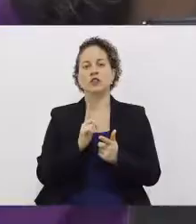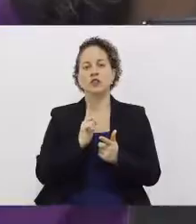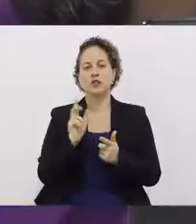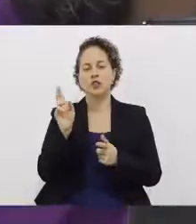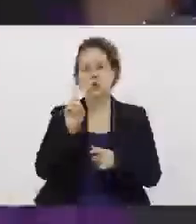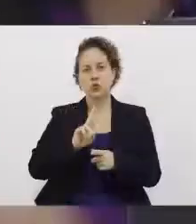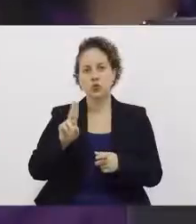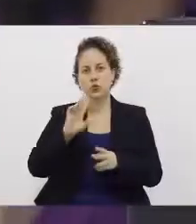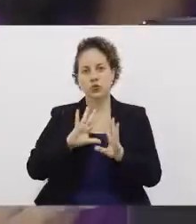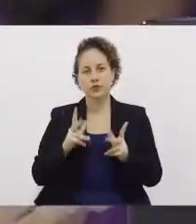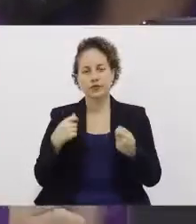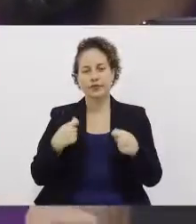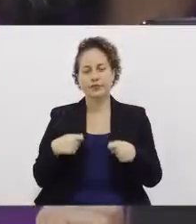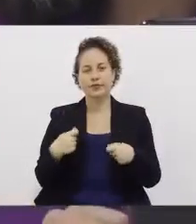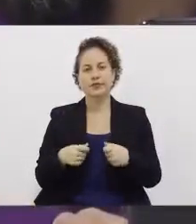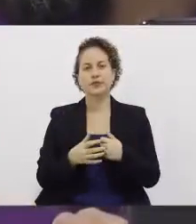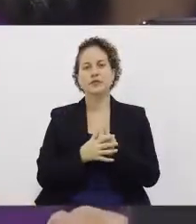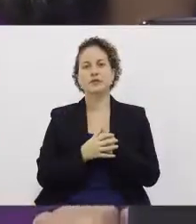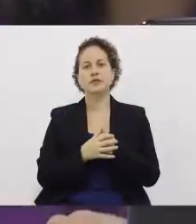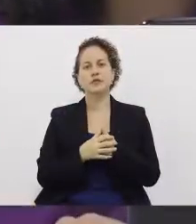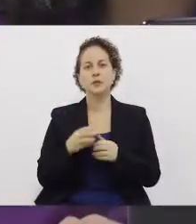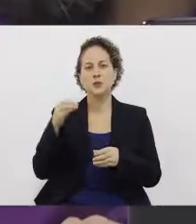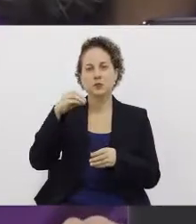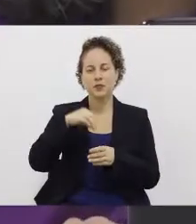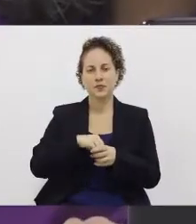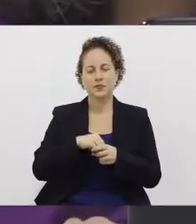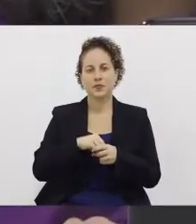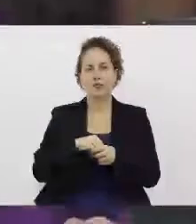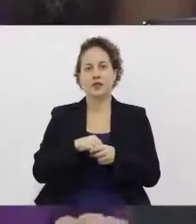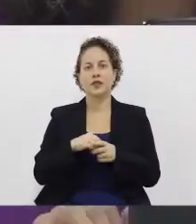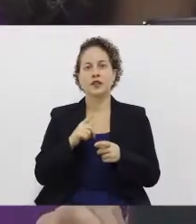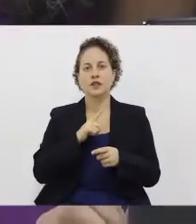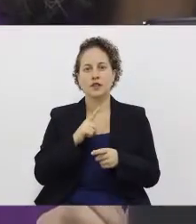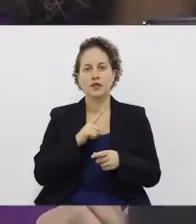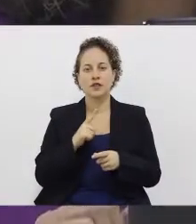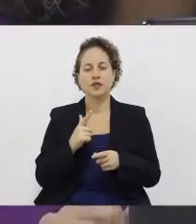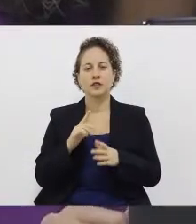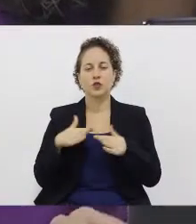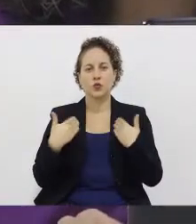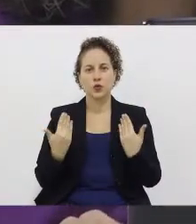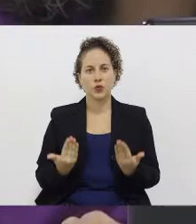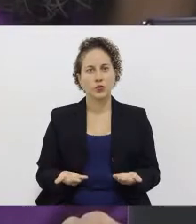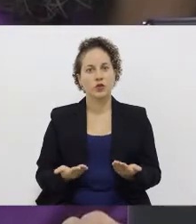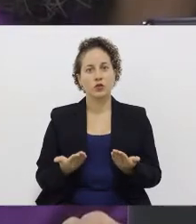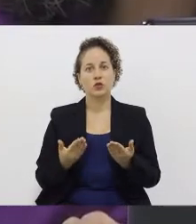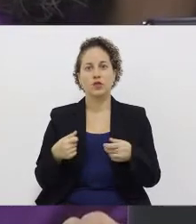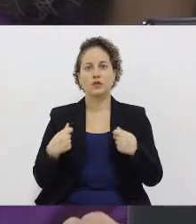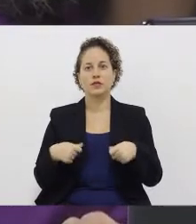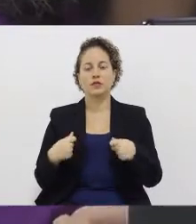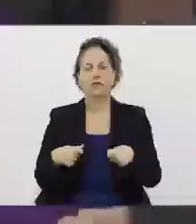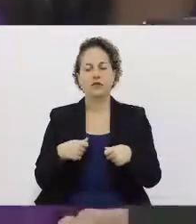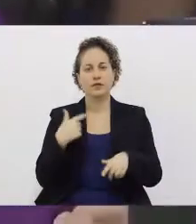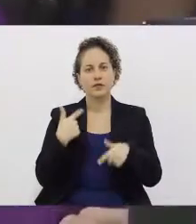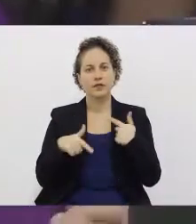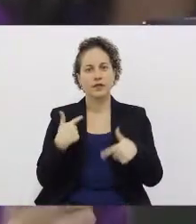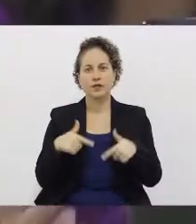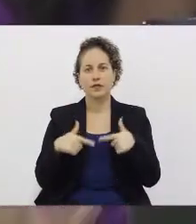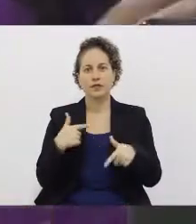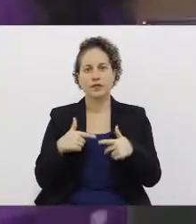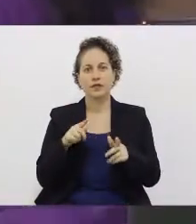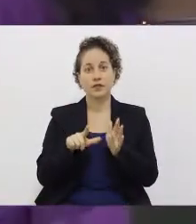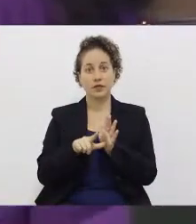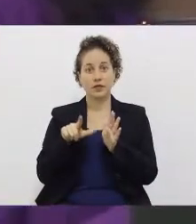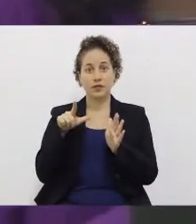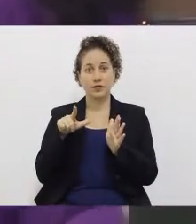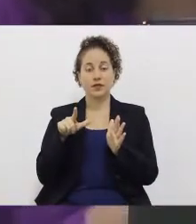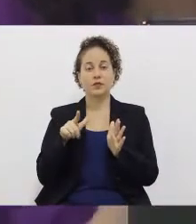precisa ser produzida. O Kanban é anexado a um recipiente. Quando necessitam de produtos de uma estação de trabalho precedente, ou